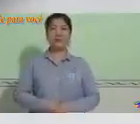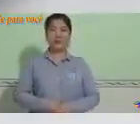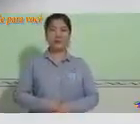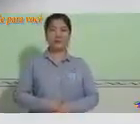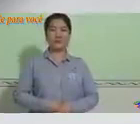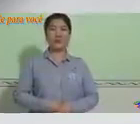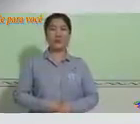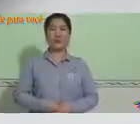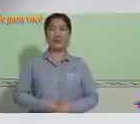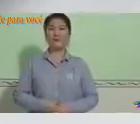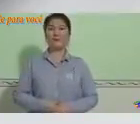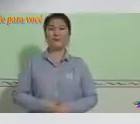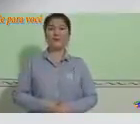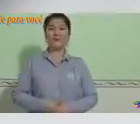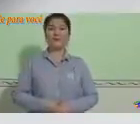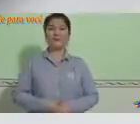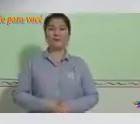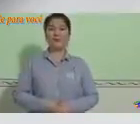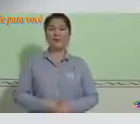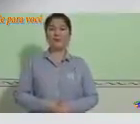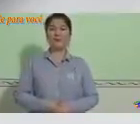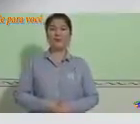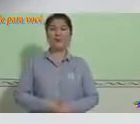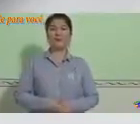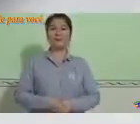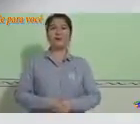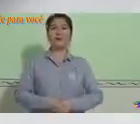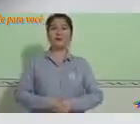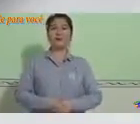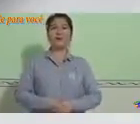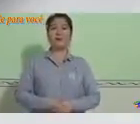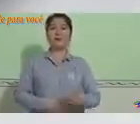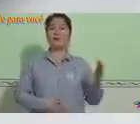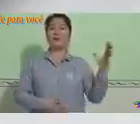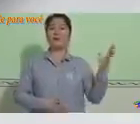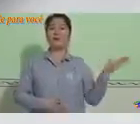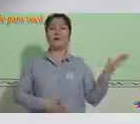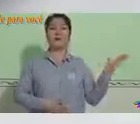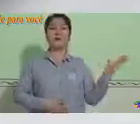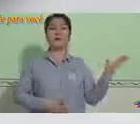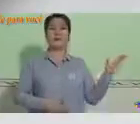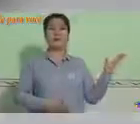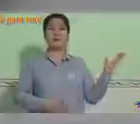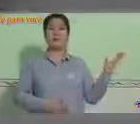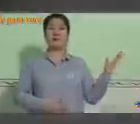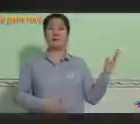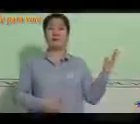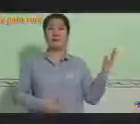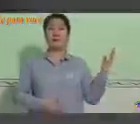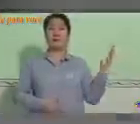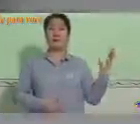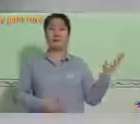No quarto dia, deve ser D S C A R T A R 150 g da massa inicial e alimentar C O